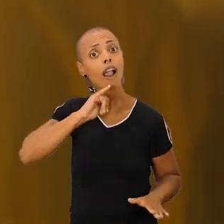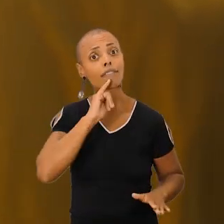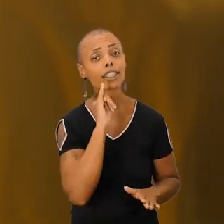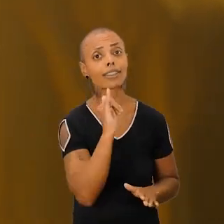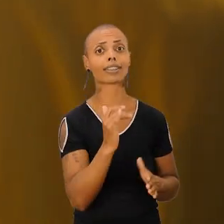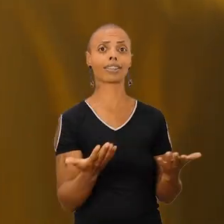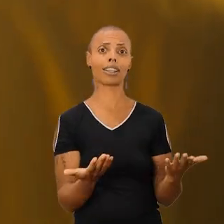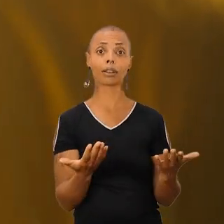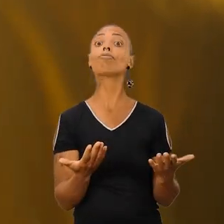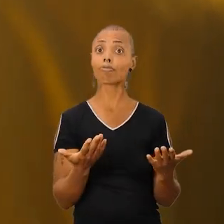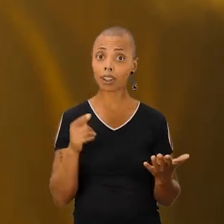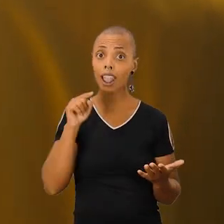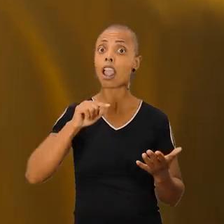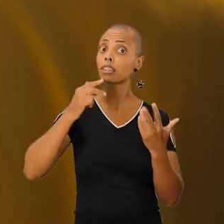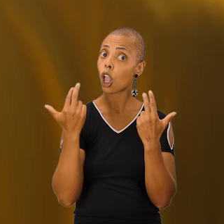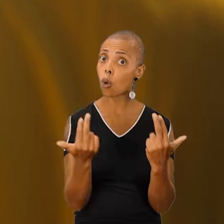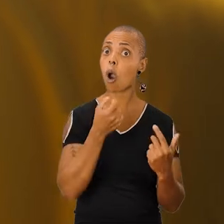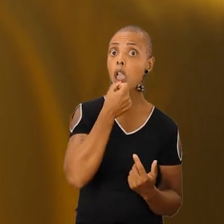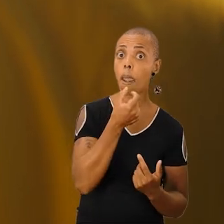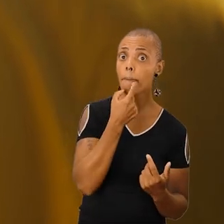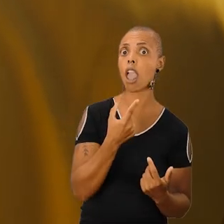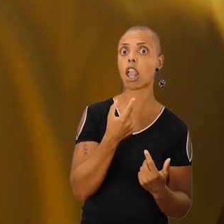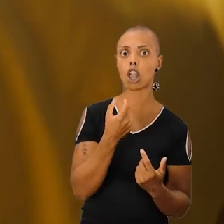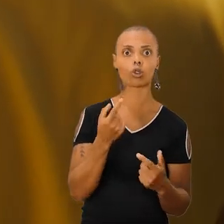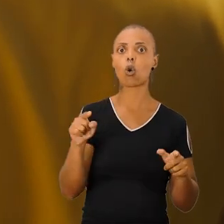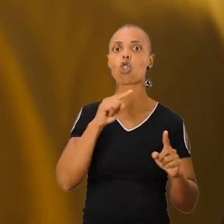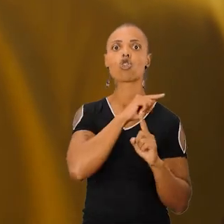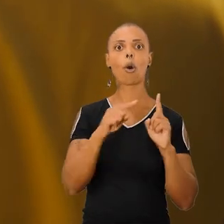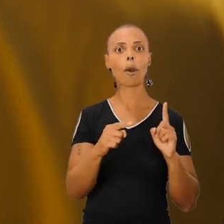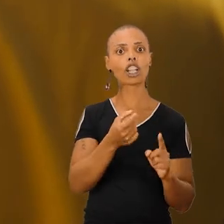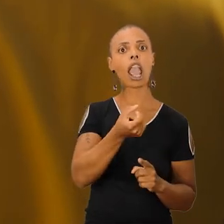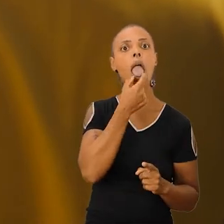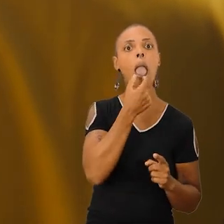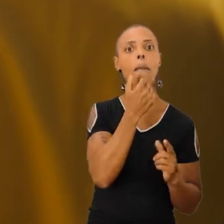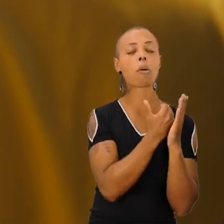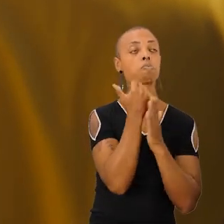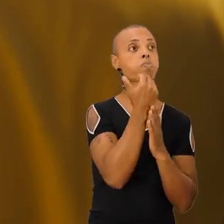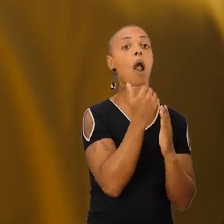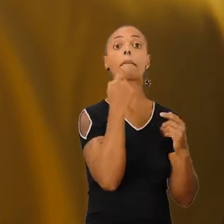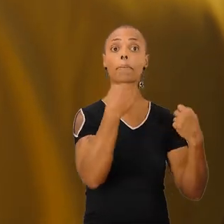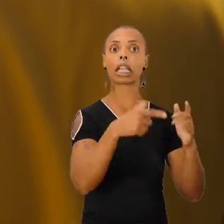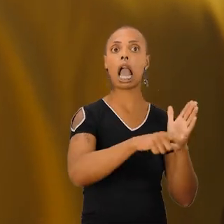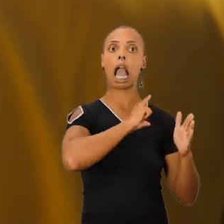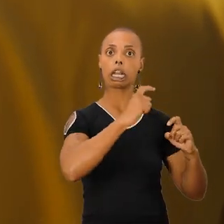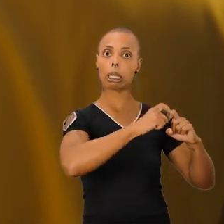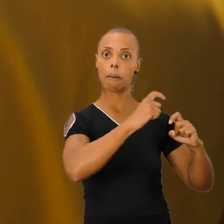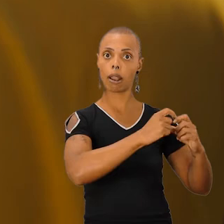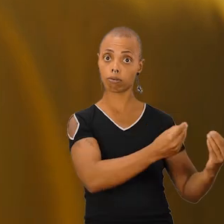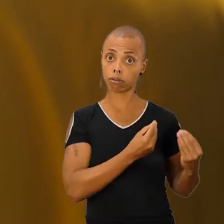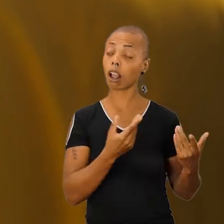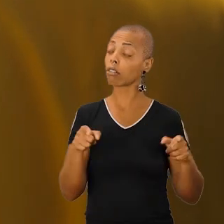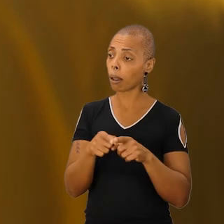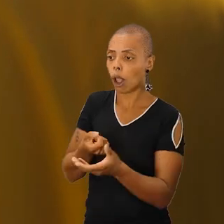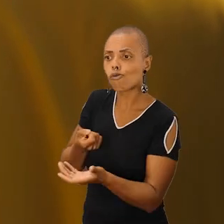com os defensivos. Eles são que nem os remédios. Da mesma forma que a gente não toma antibiótico sem orientação médica, a gente também não pode